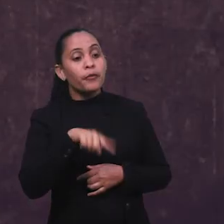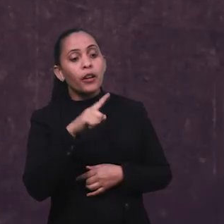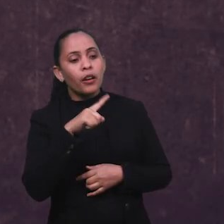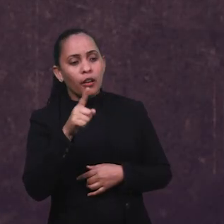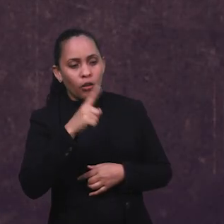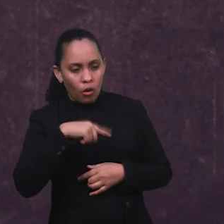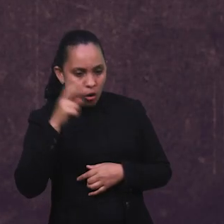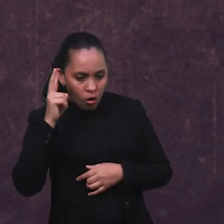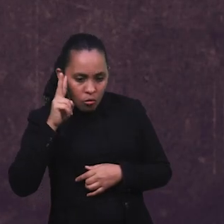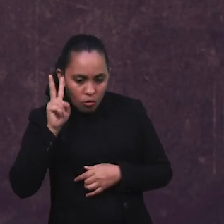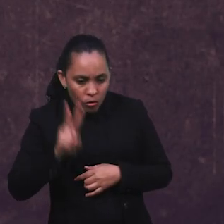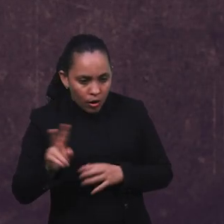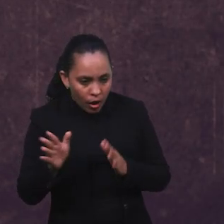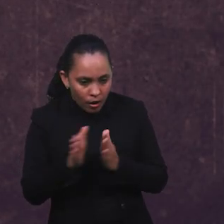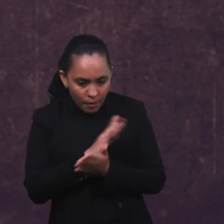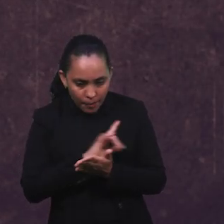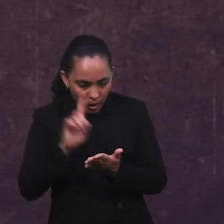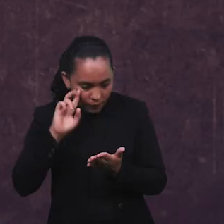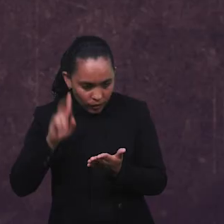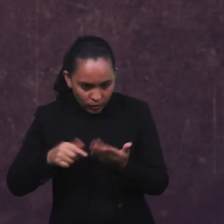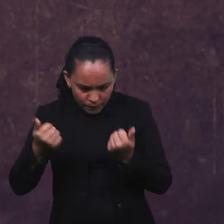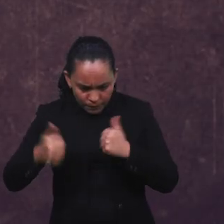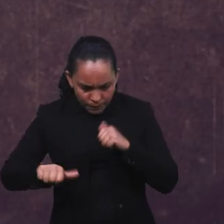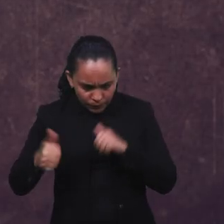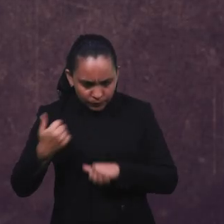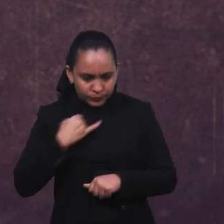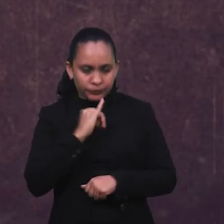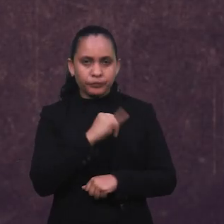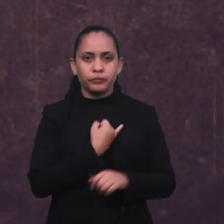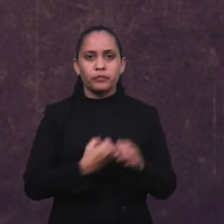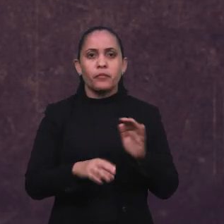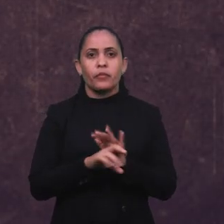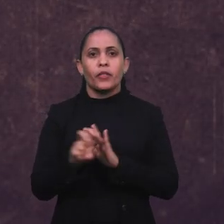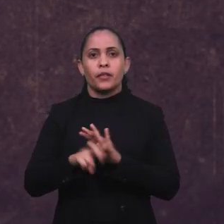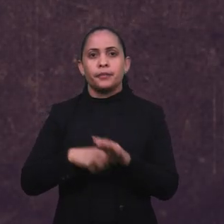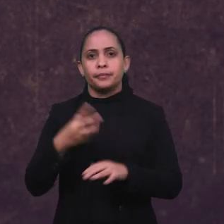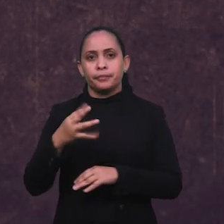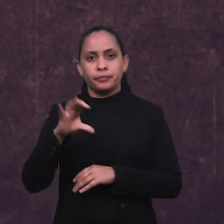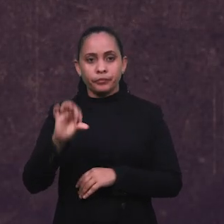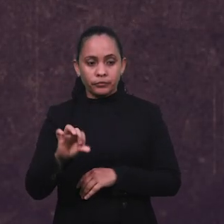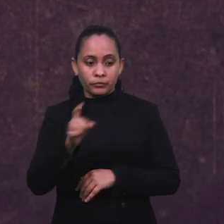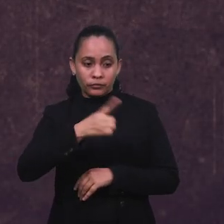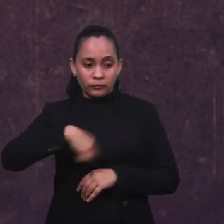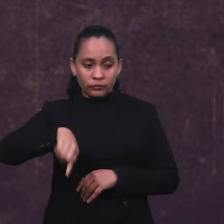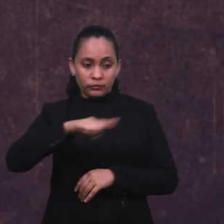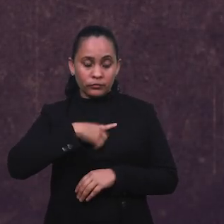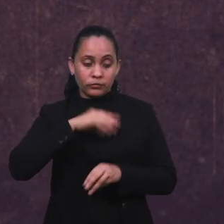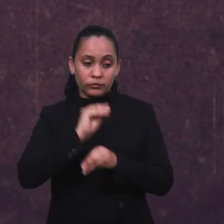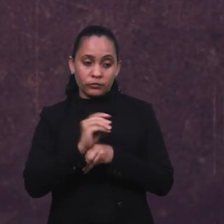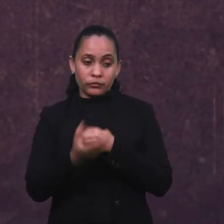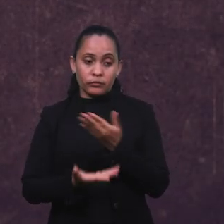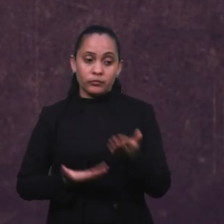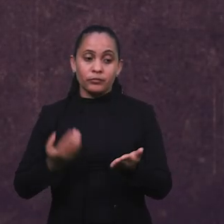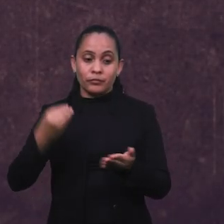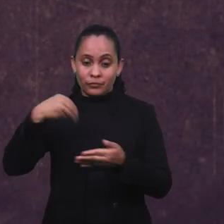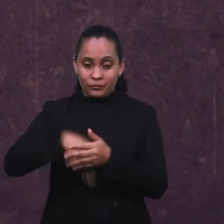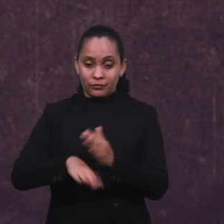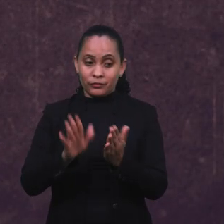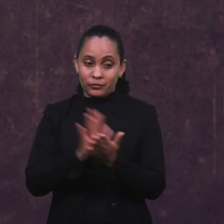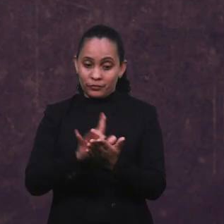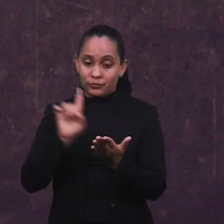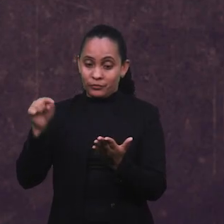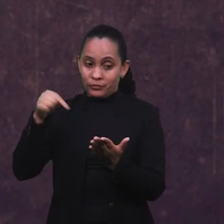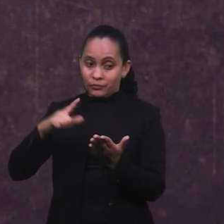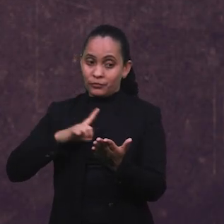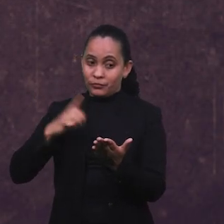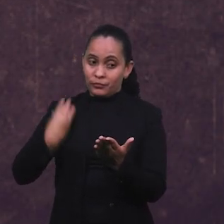assim: examinais as escrituras, está em João 5,39, porque vós cuidais ter